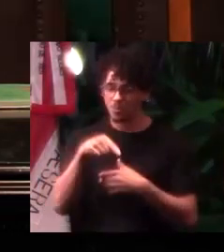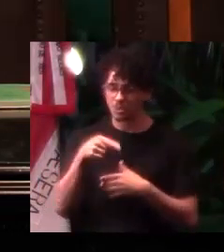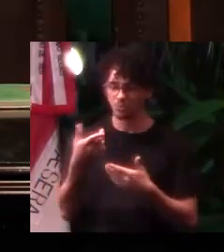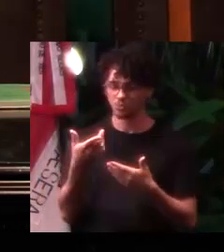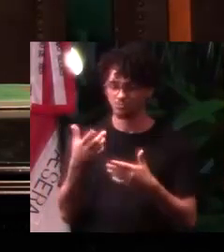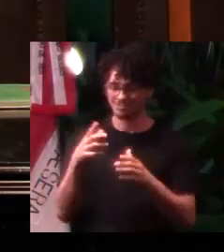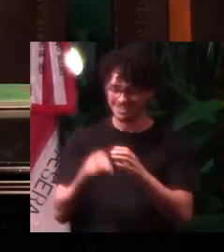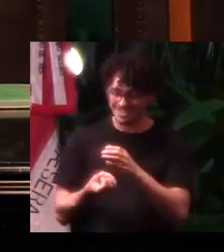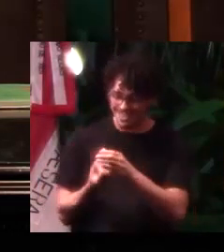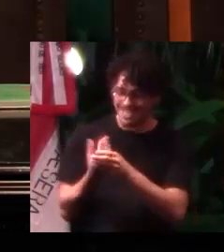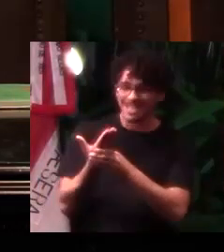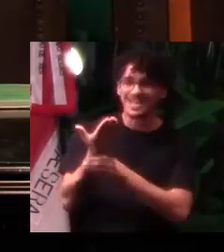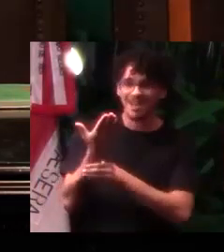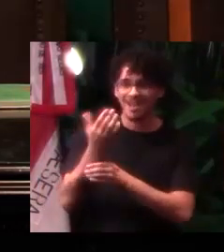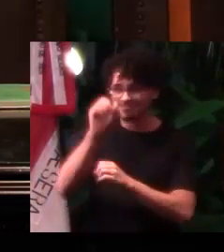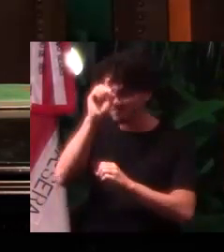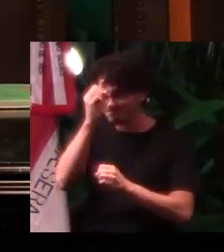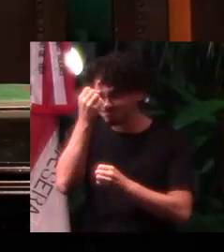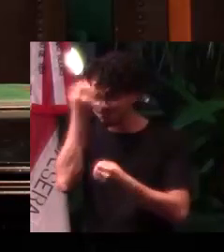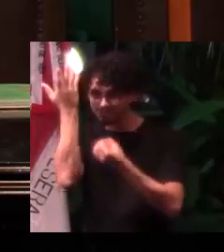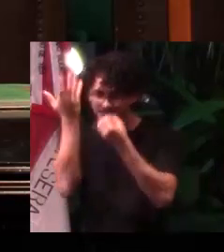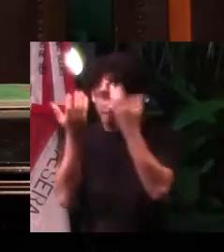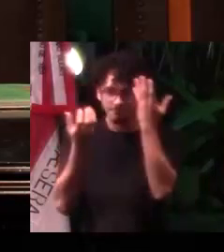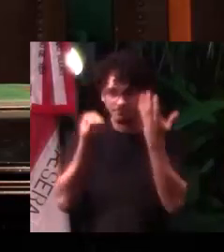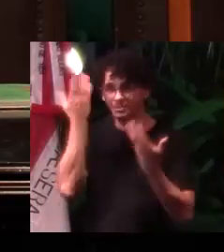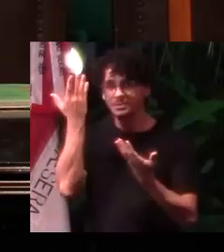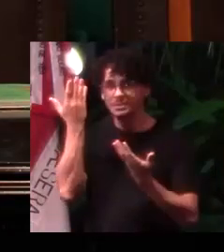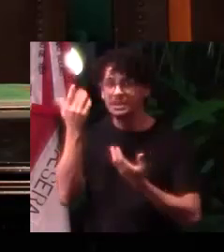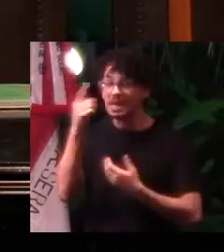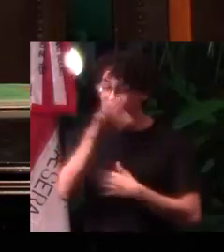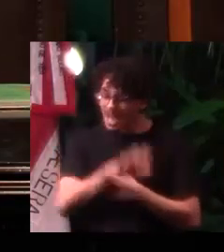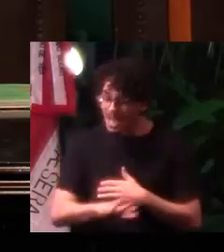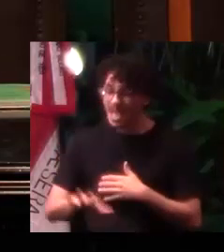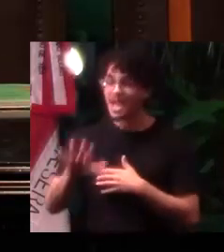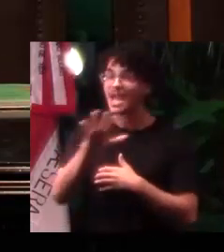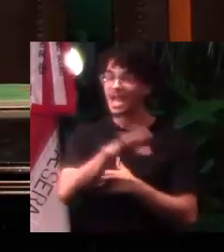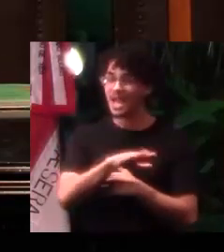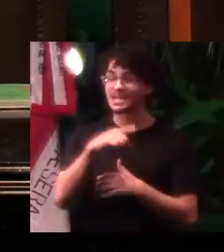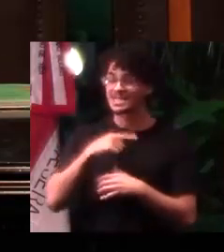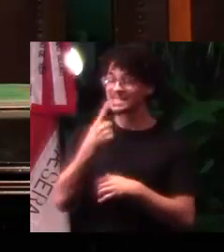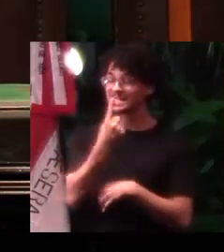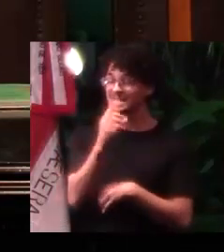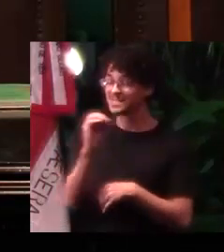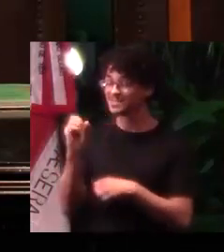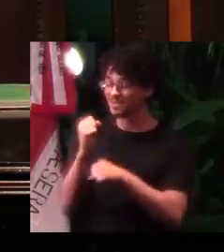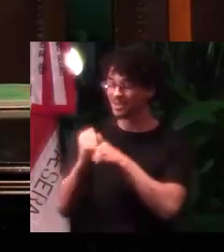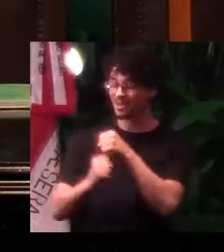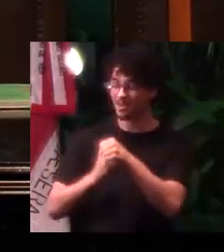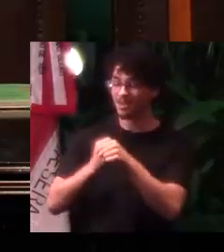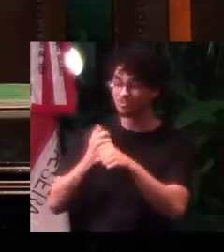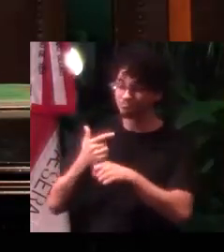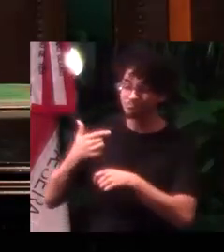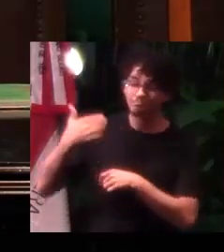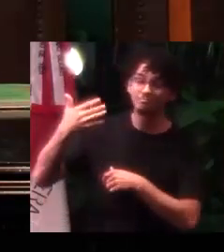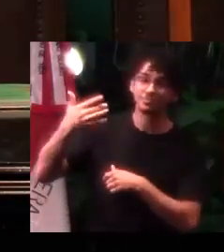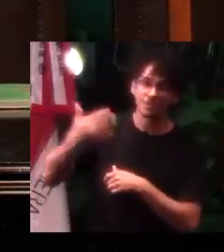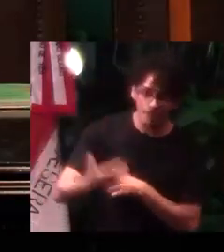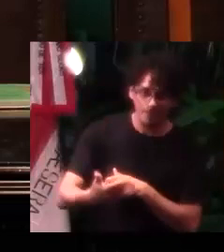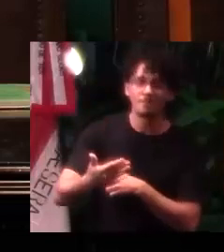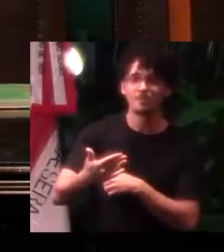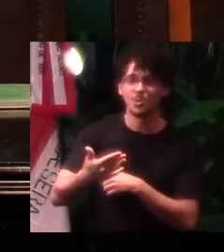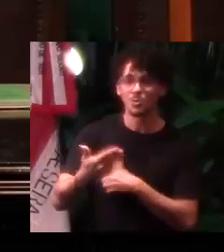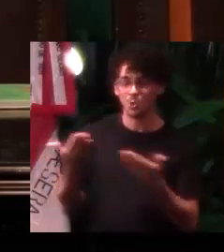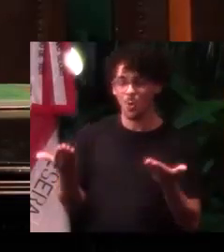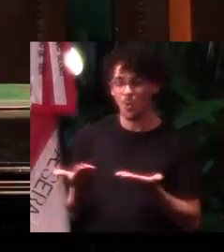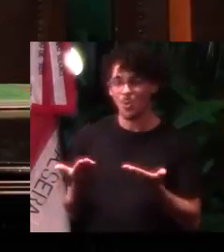nascente, ele vai ganhar, vejam, senhores, nessa 100 anos depois, nessa conclamação do professor